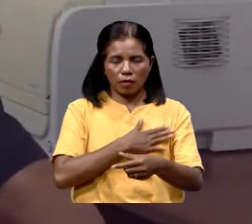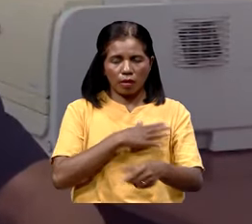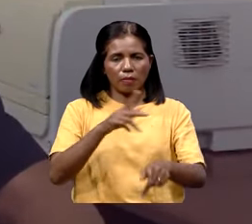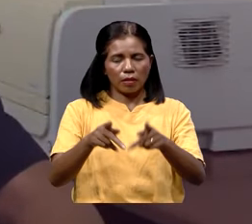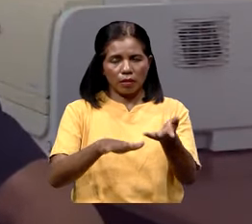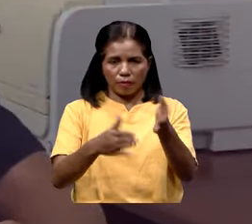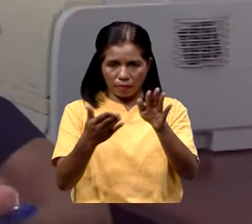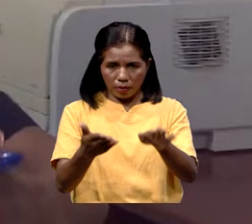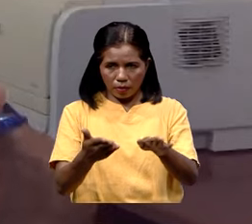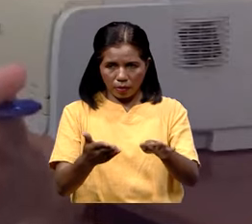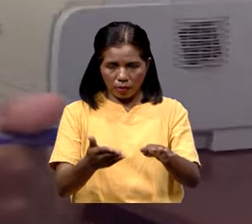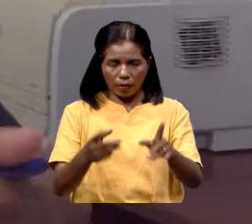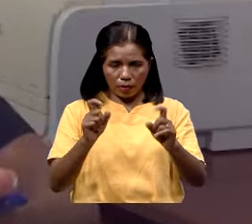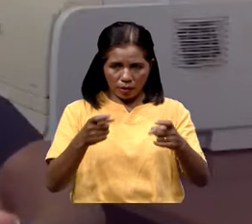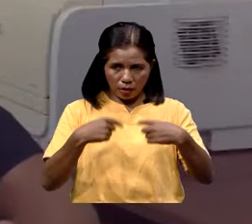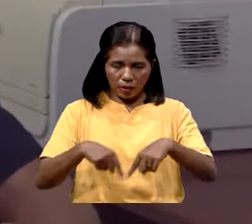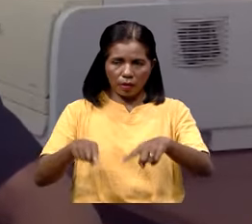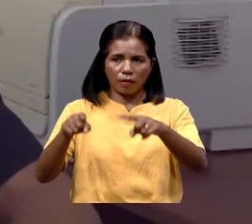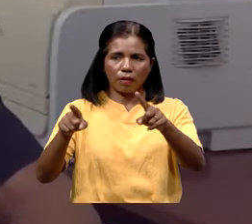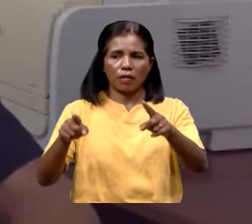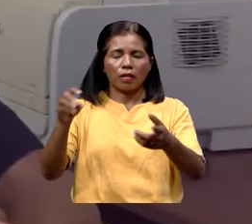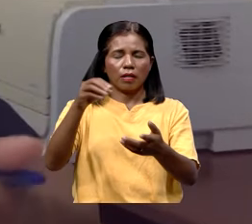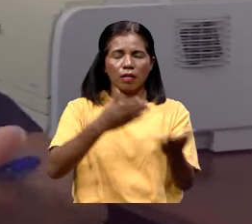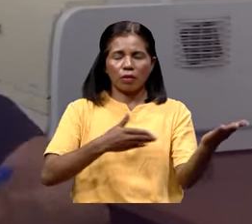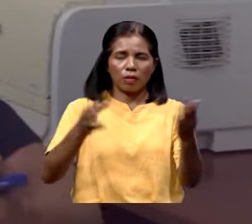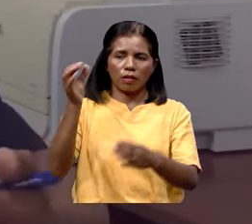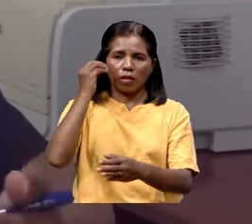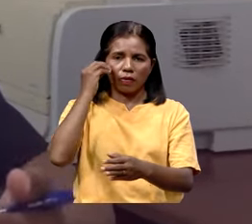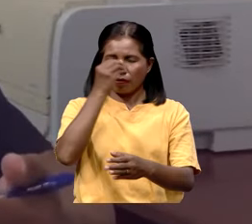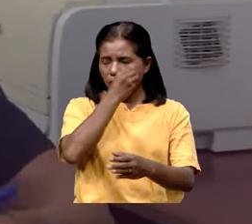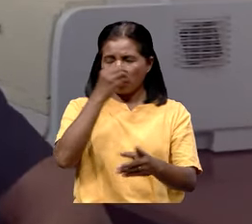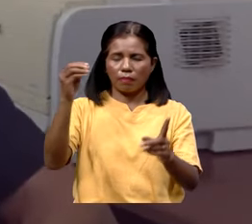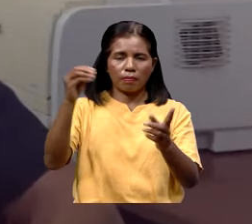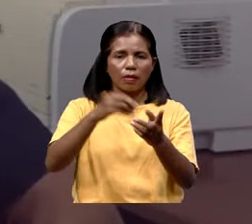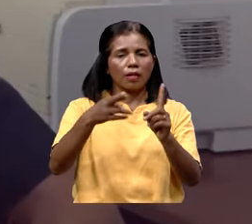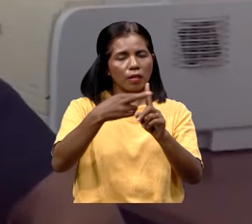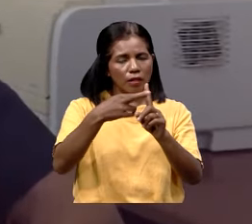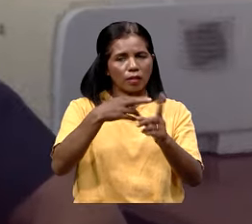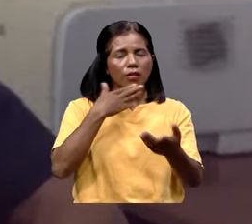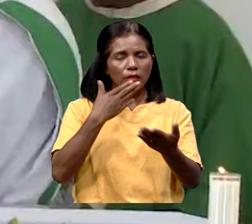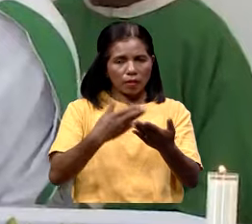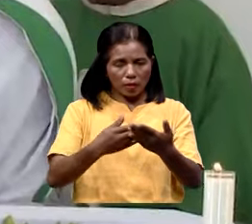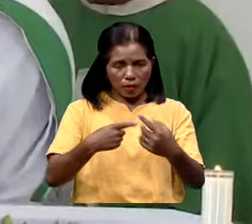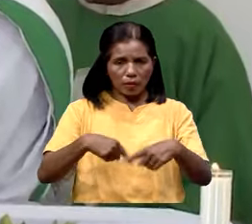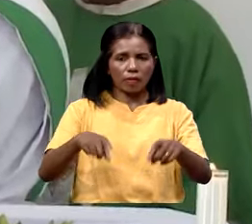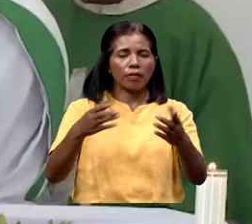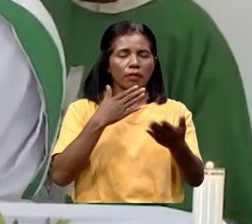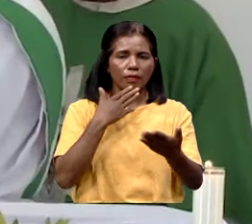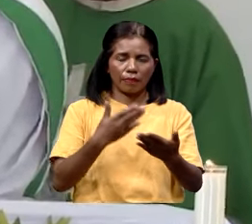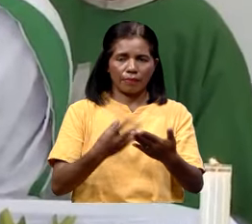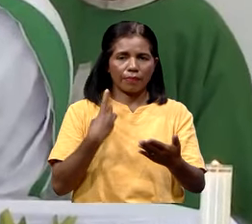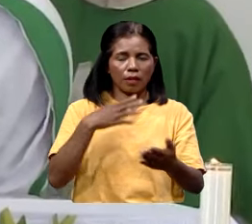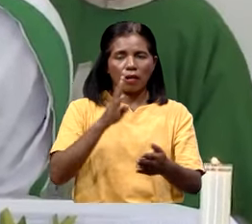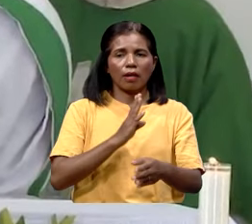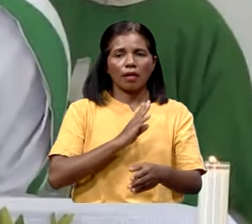sira tem ki para ta gloria ifuna ba yarate ba dia mai dia ine mita ita garante. Bispo de